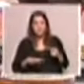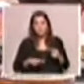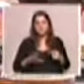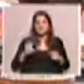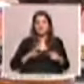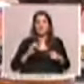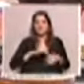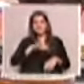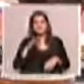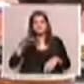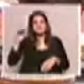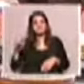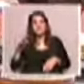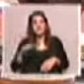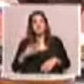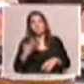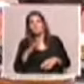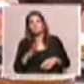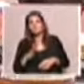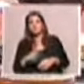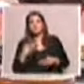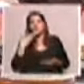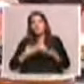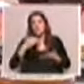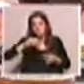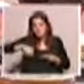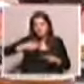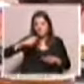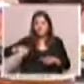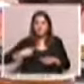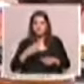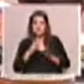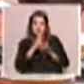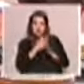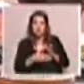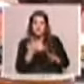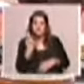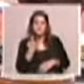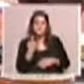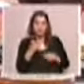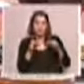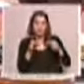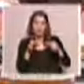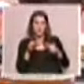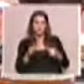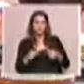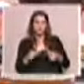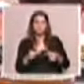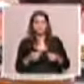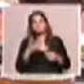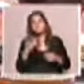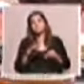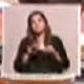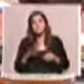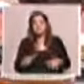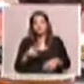Serra cá de Serra à volta das duas colheres de sopa, provavelmente 30 gramas. Portanto, uma fatia não muito grossa. Sim. E era engraçado porque as pessoas passaram a comer ovos,